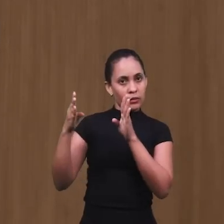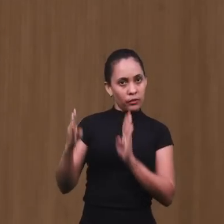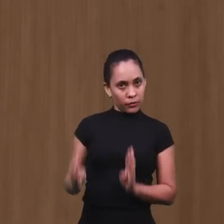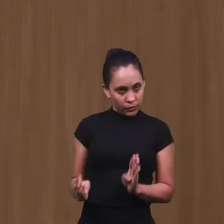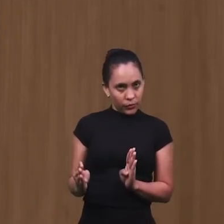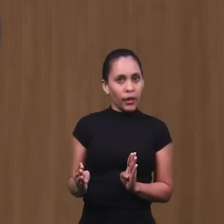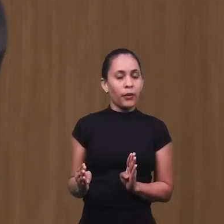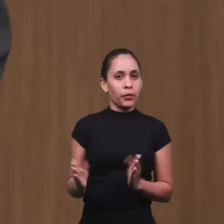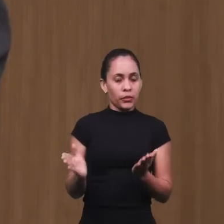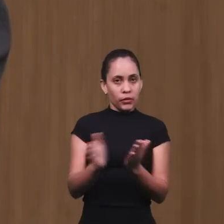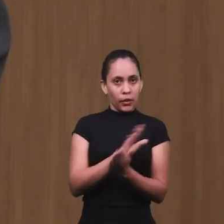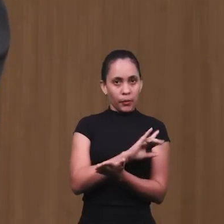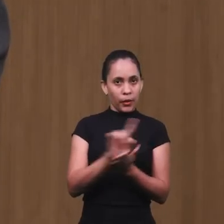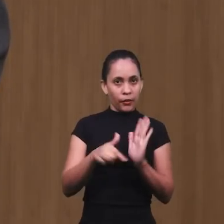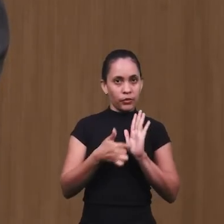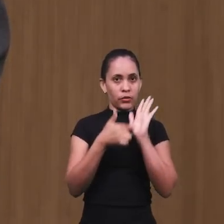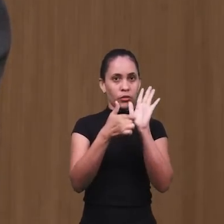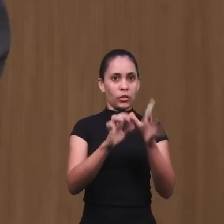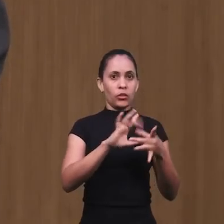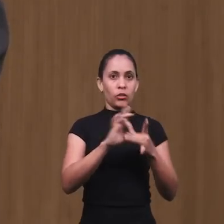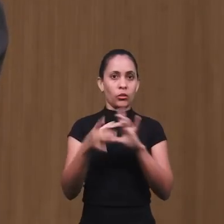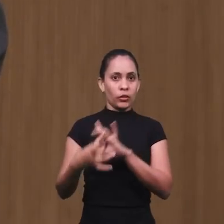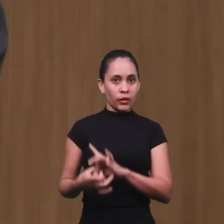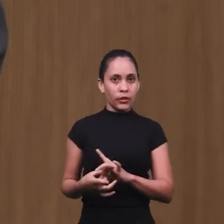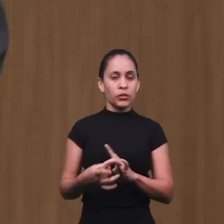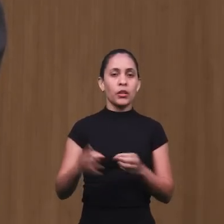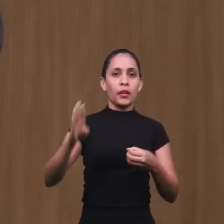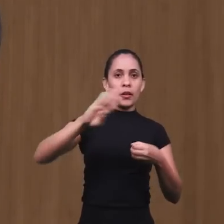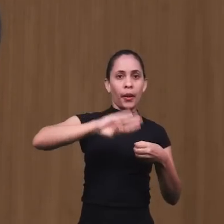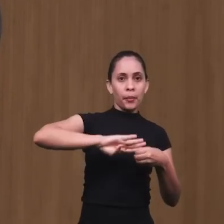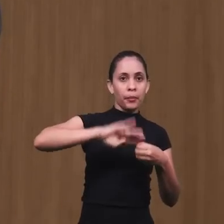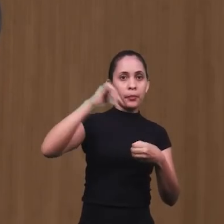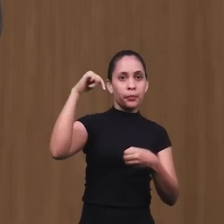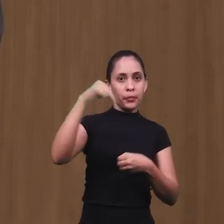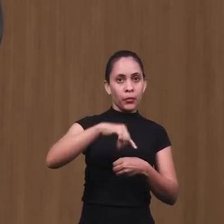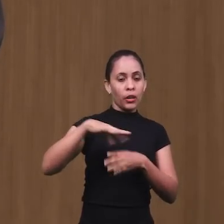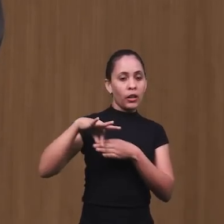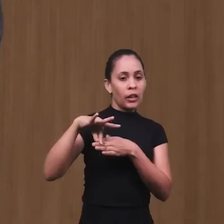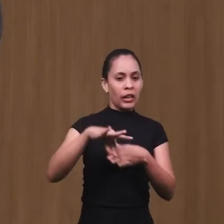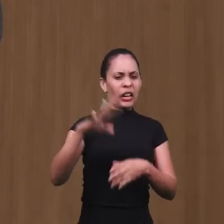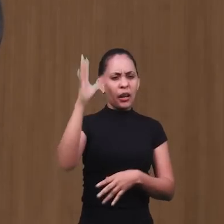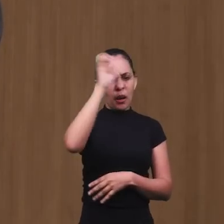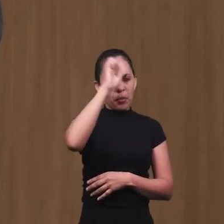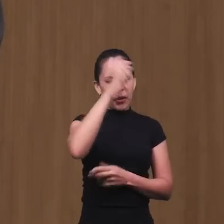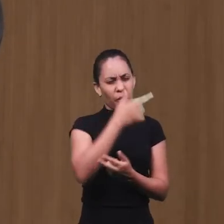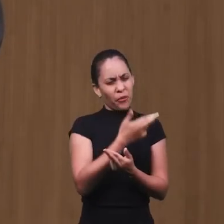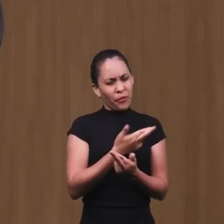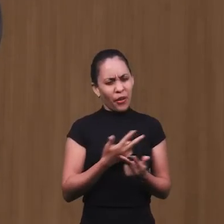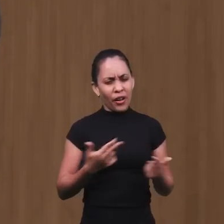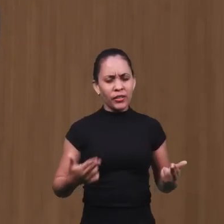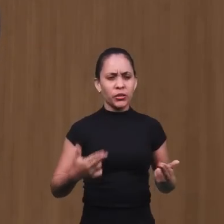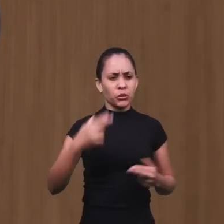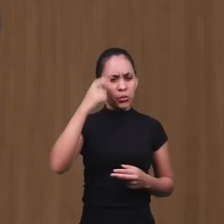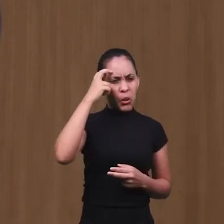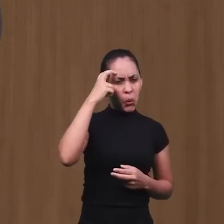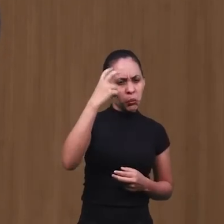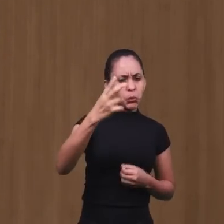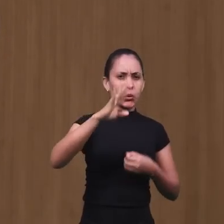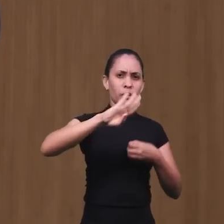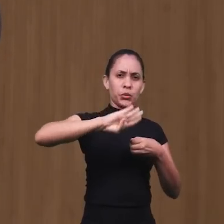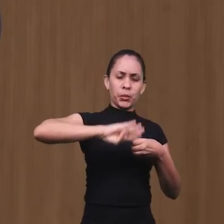bíblico Daniel. Ele, naquele contexto de Babilônia, né? Na realidade, ele aprendeu tantas coisas, né? A